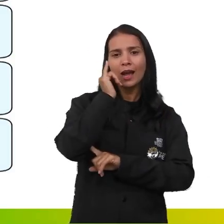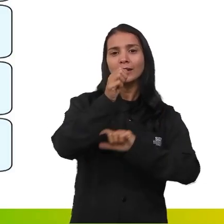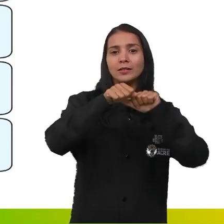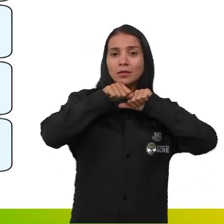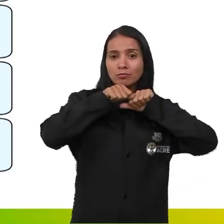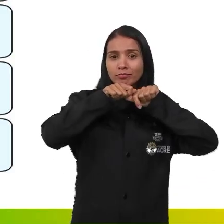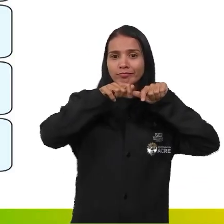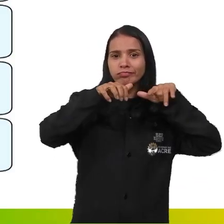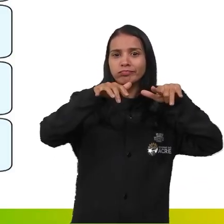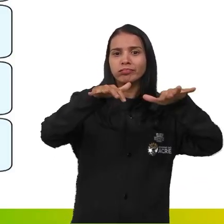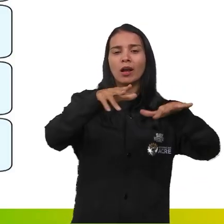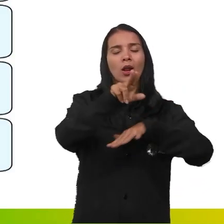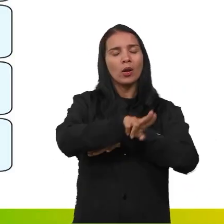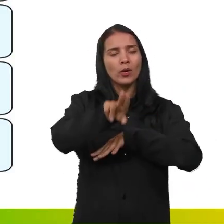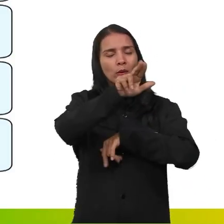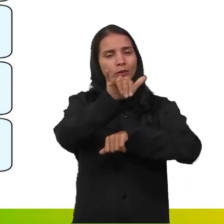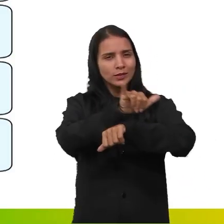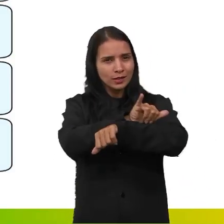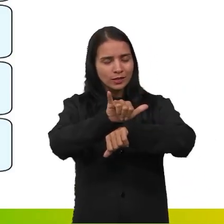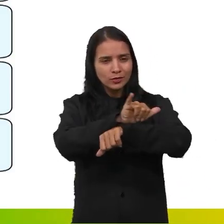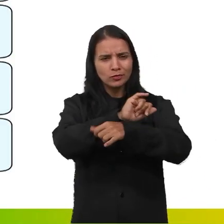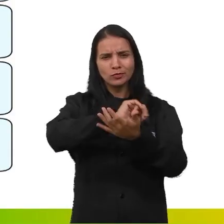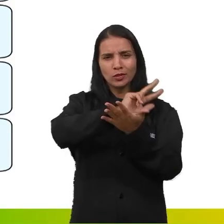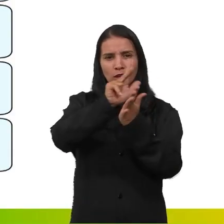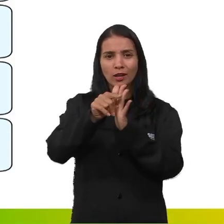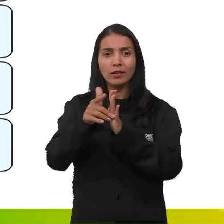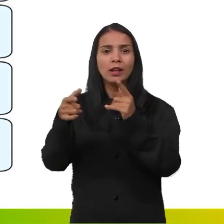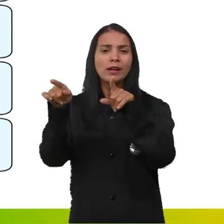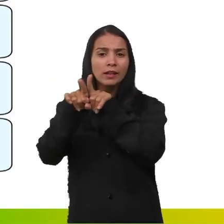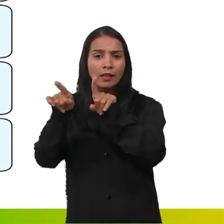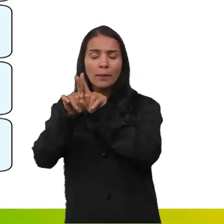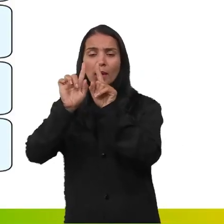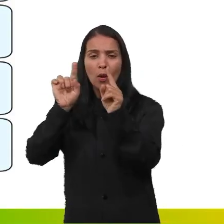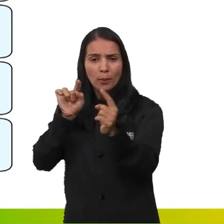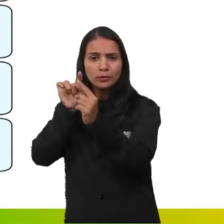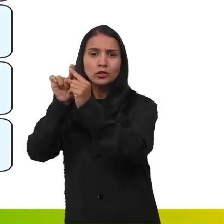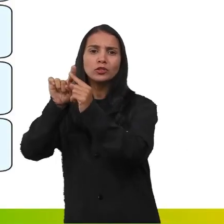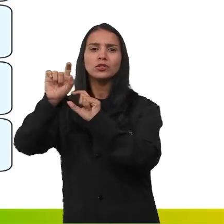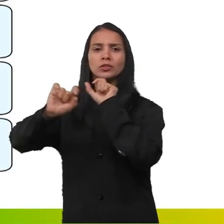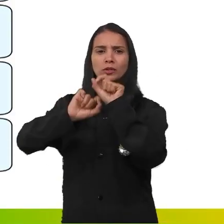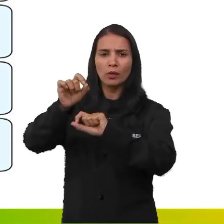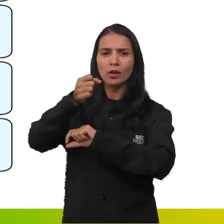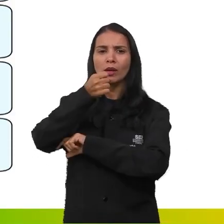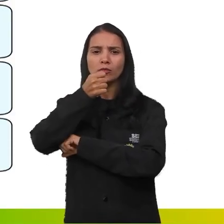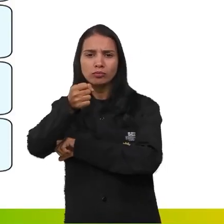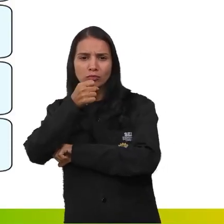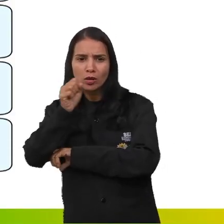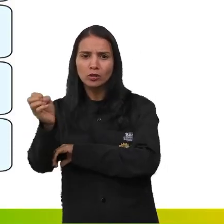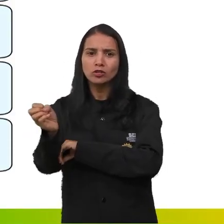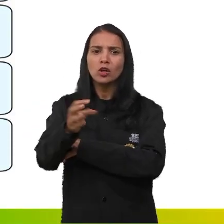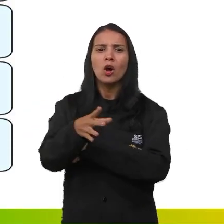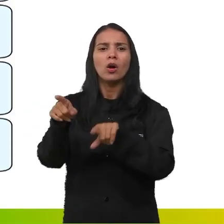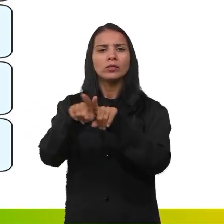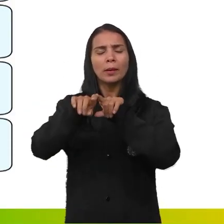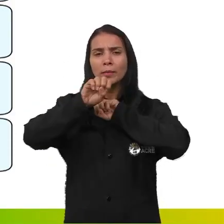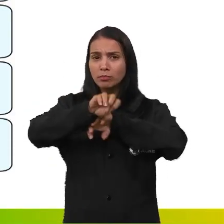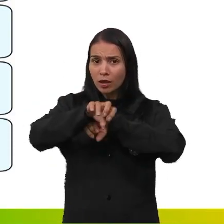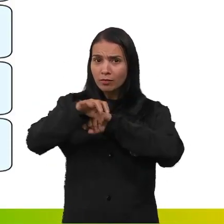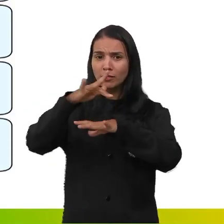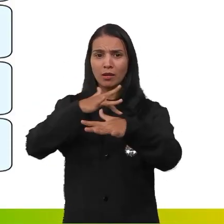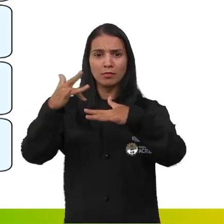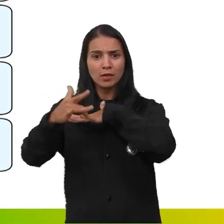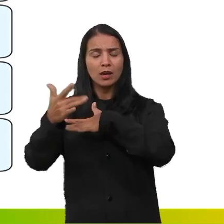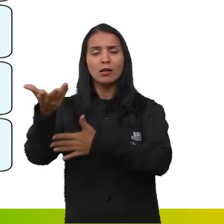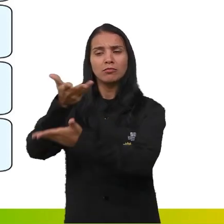uso de vários mecanismos, né, várias vertentes. E as funções, que é de inovação jornalística, educação midiática, participação